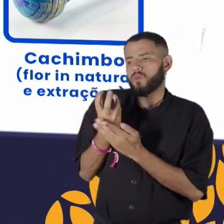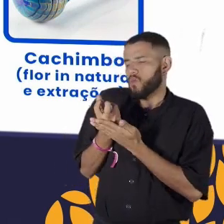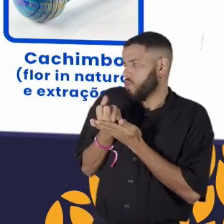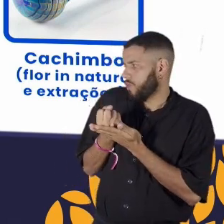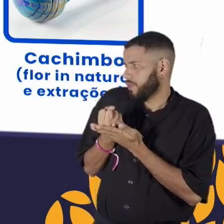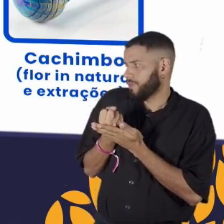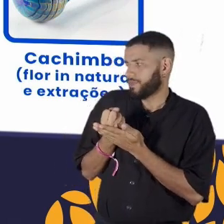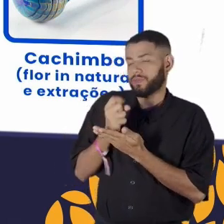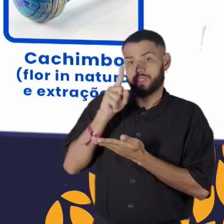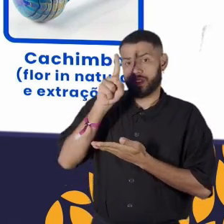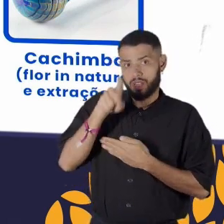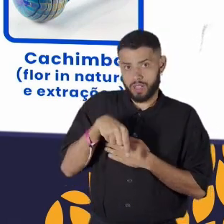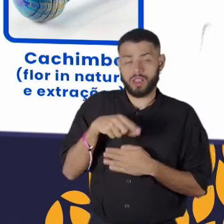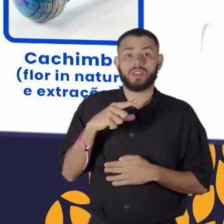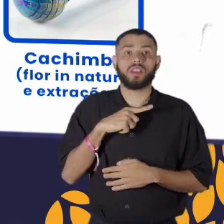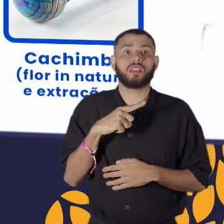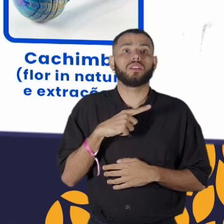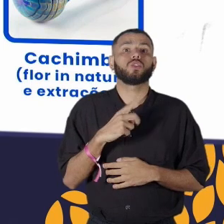dois